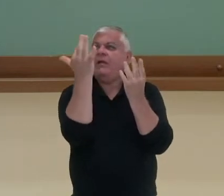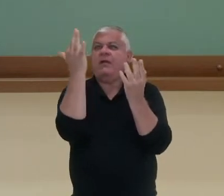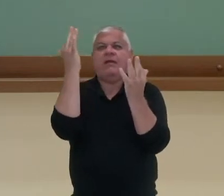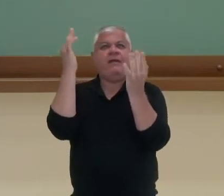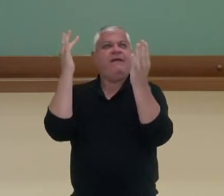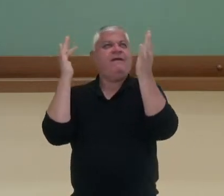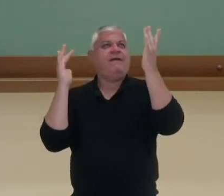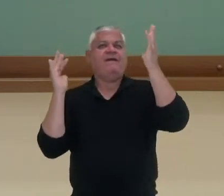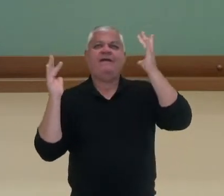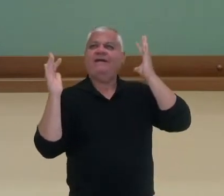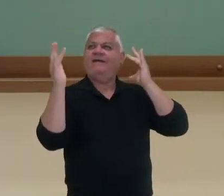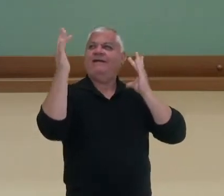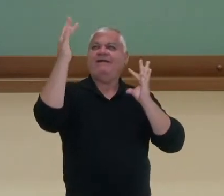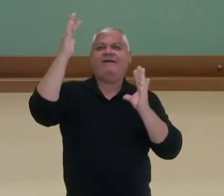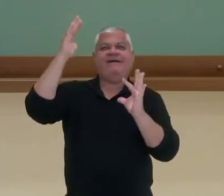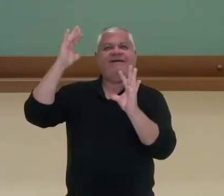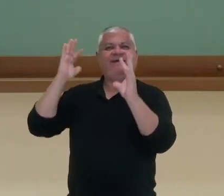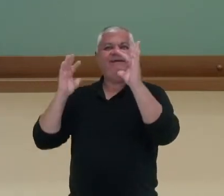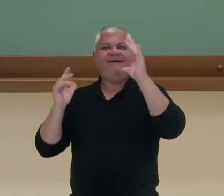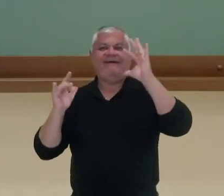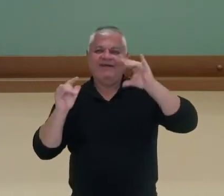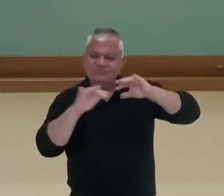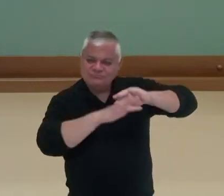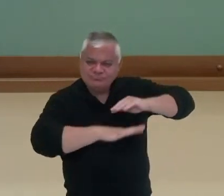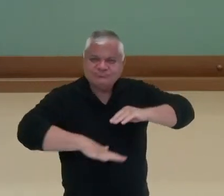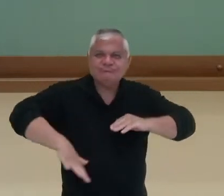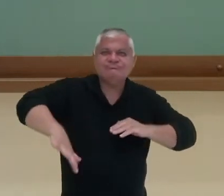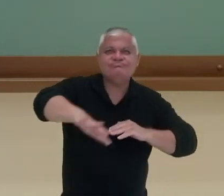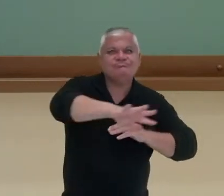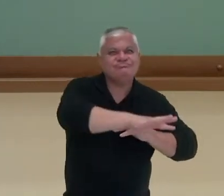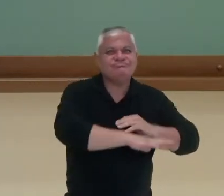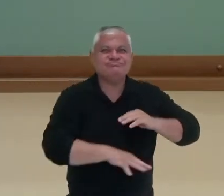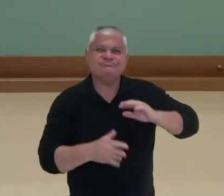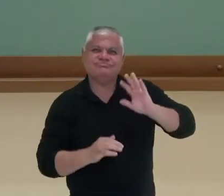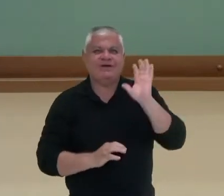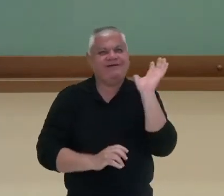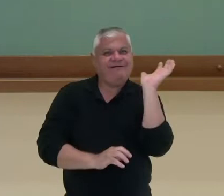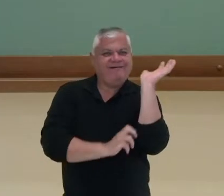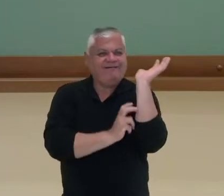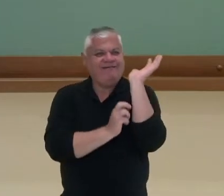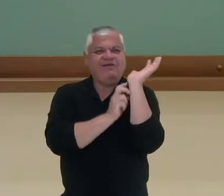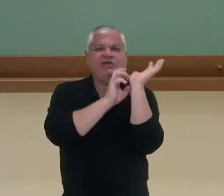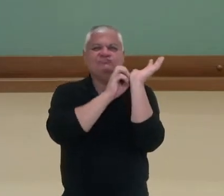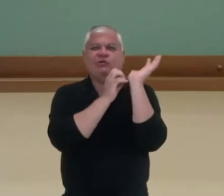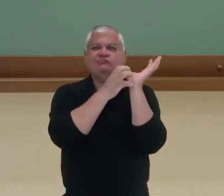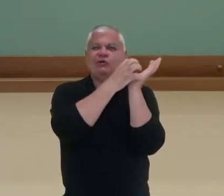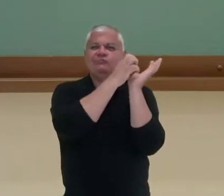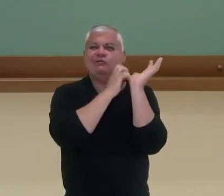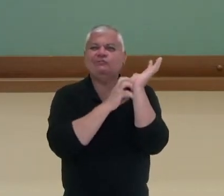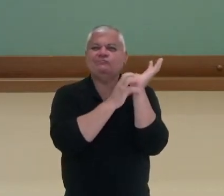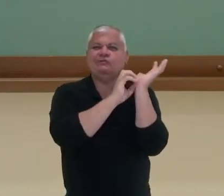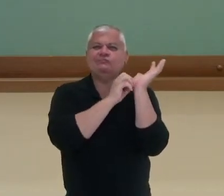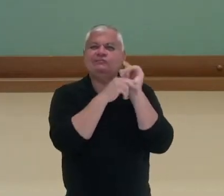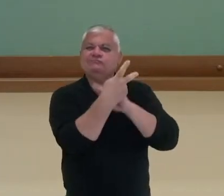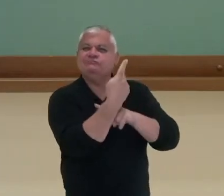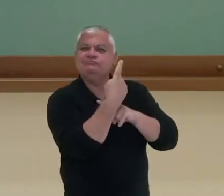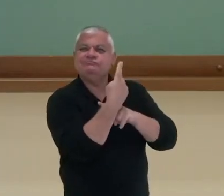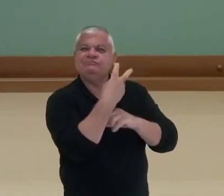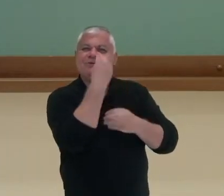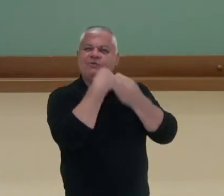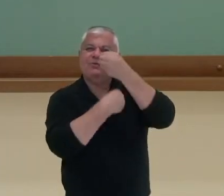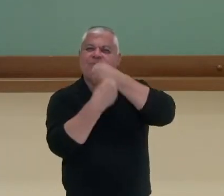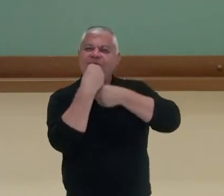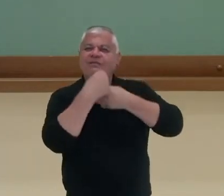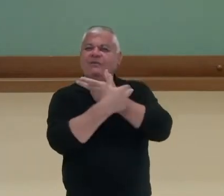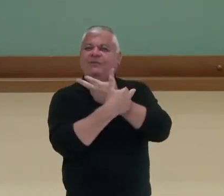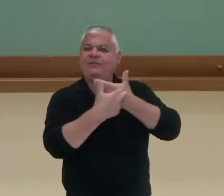vai selecionando características que são vantajosas para viver nessa copa dessas árvores. E eu tenho proteção, tenho alimento em abundância, então